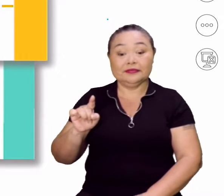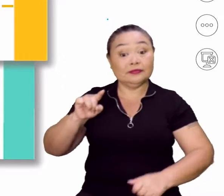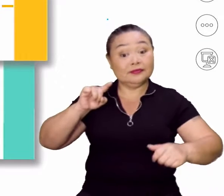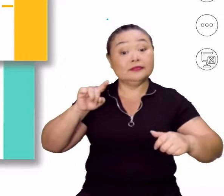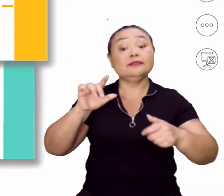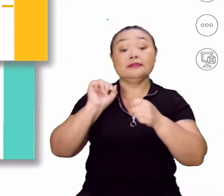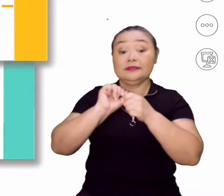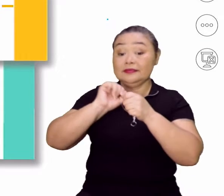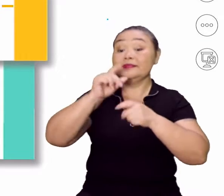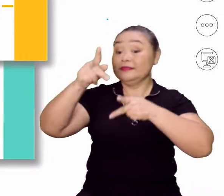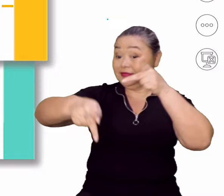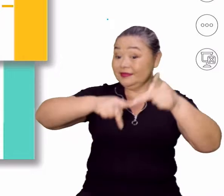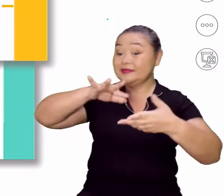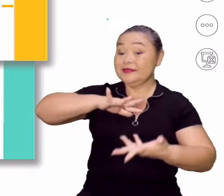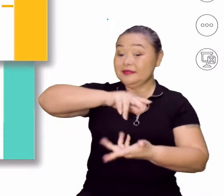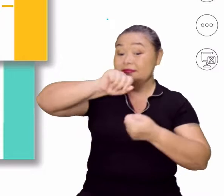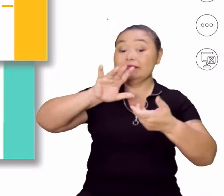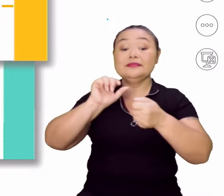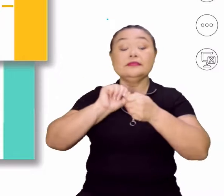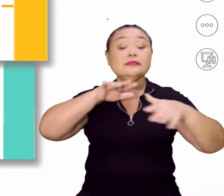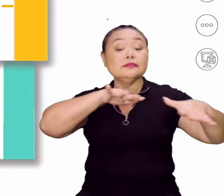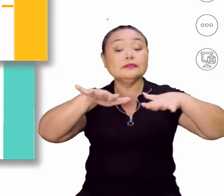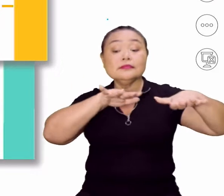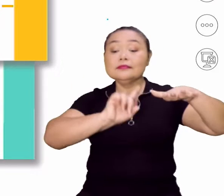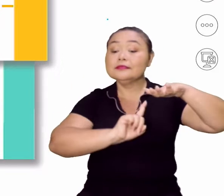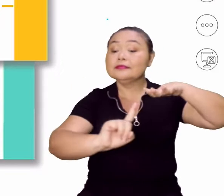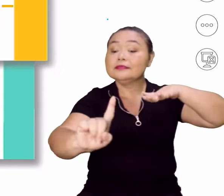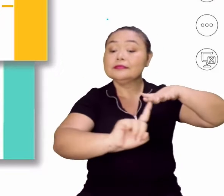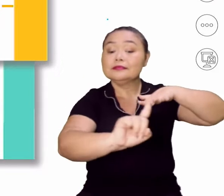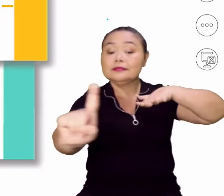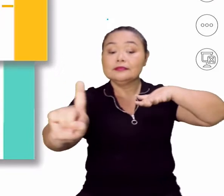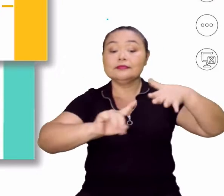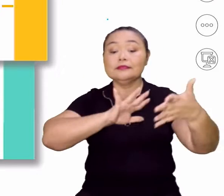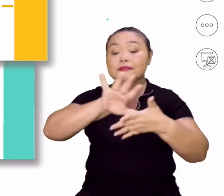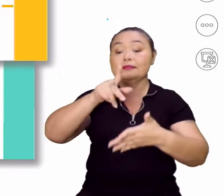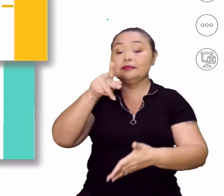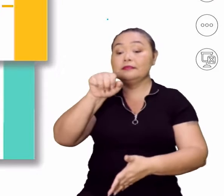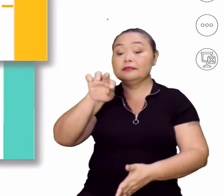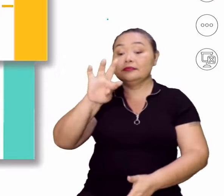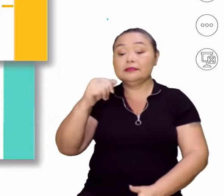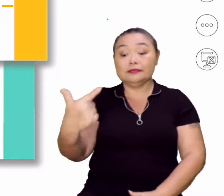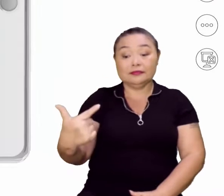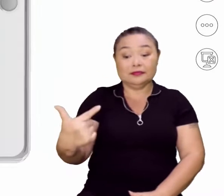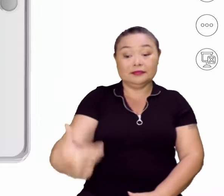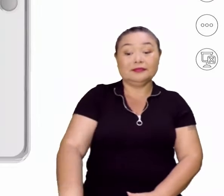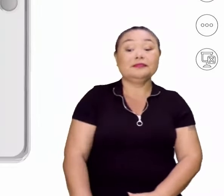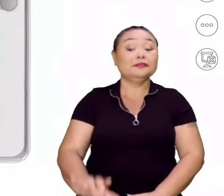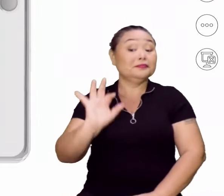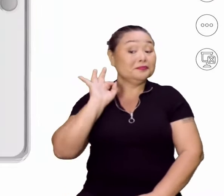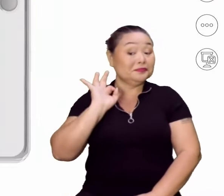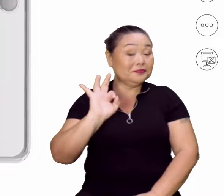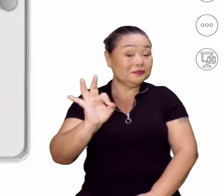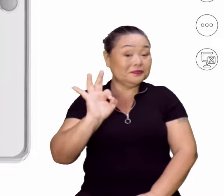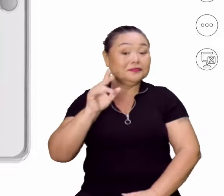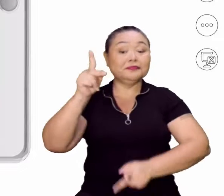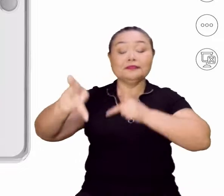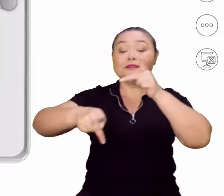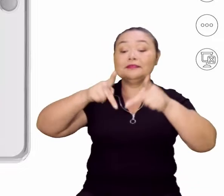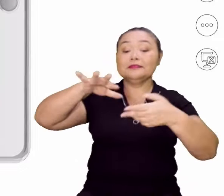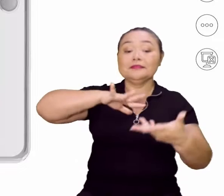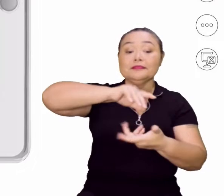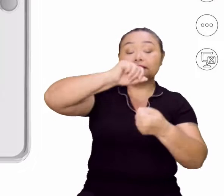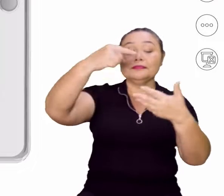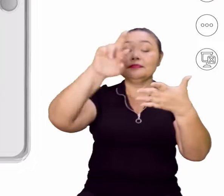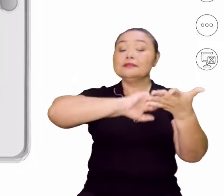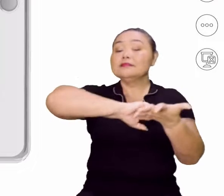População mundial e suas diversidades, movimentos migratórios, parte 2, certo? População